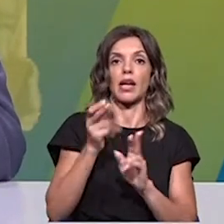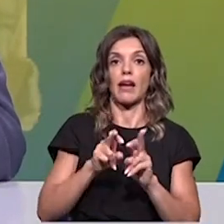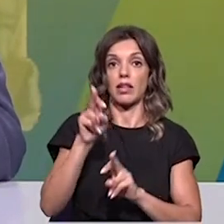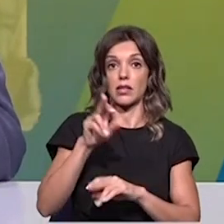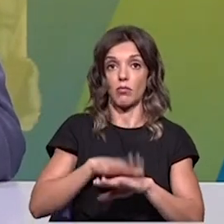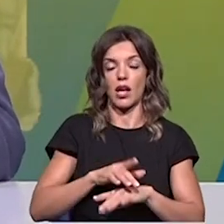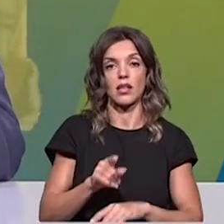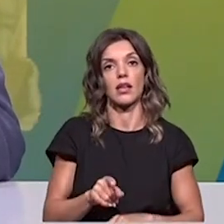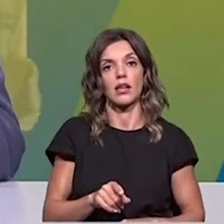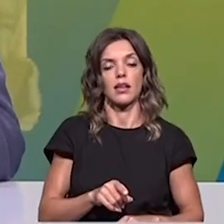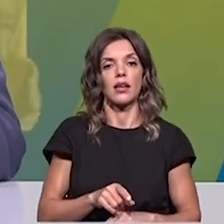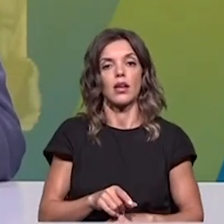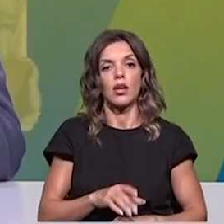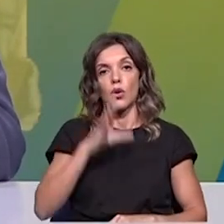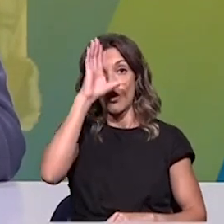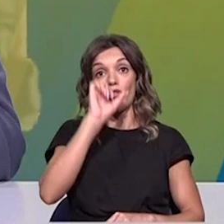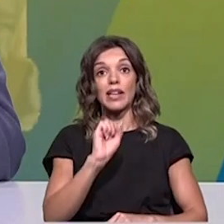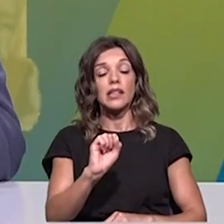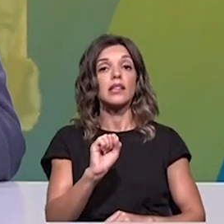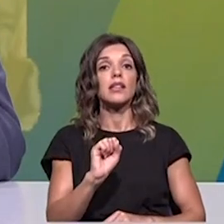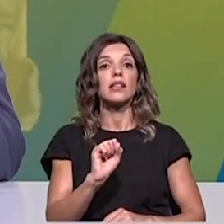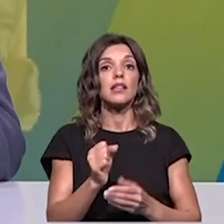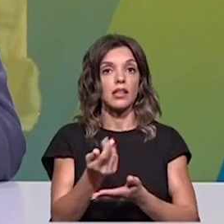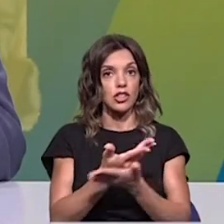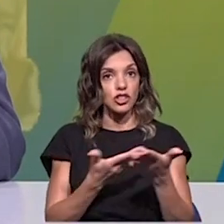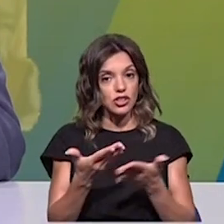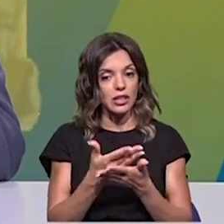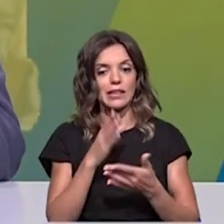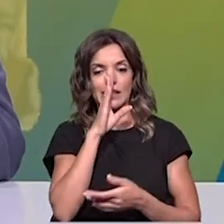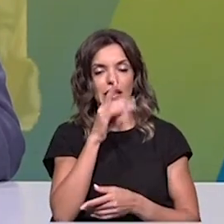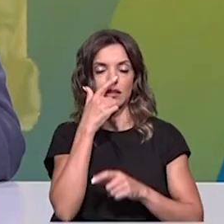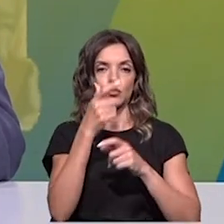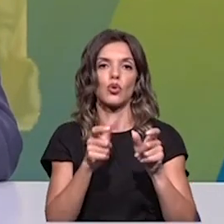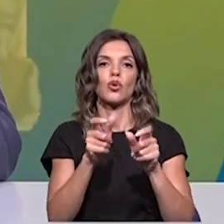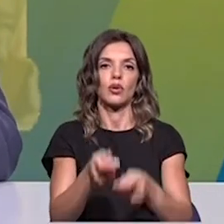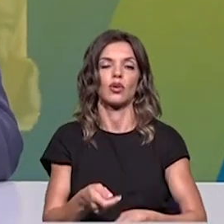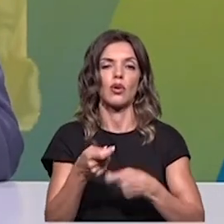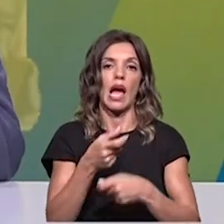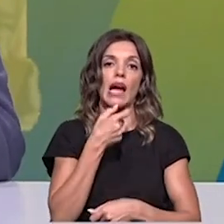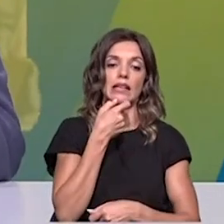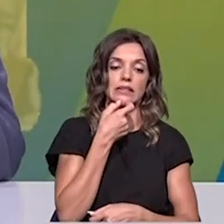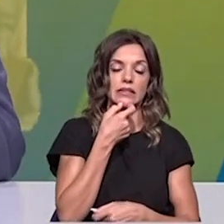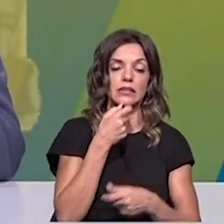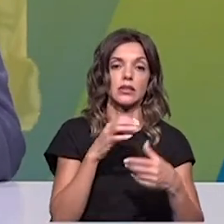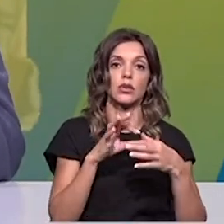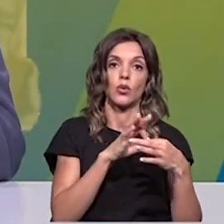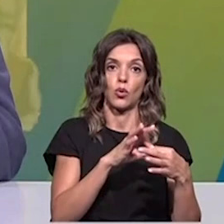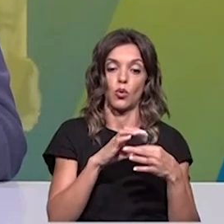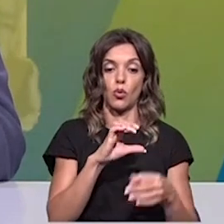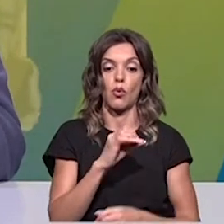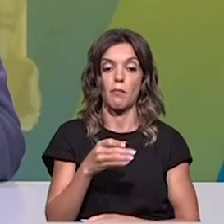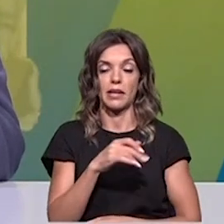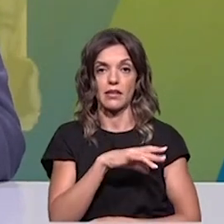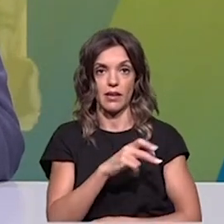tem que ser o governo na gerir diretamente agricultores e se Caso existam compreetivas sejam compreativas Geremias